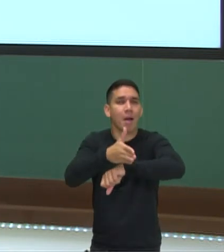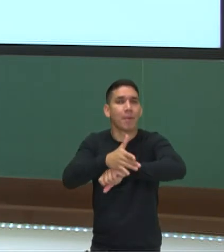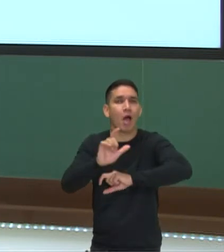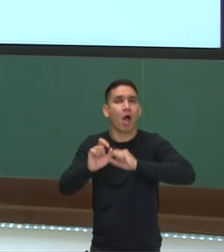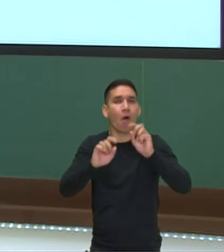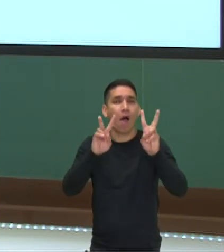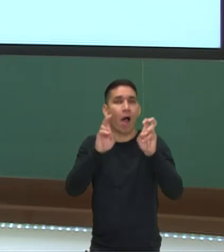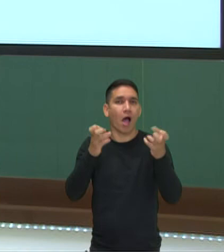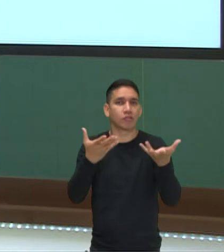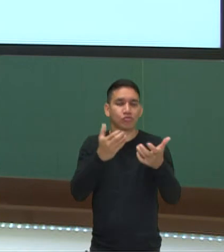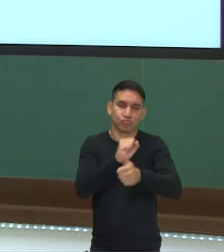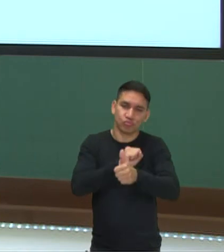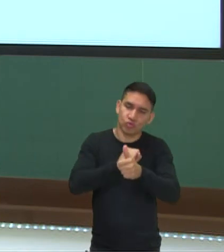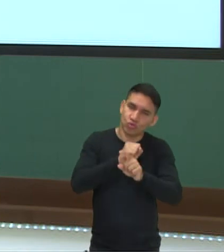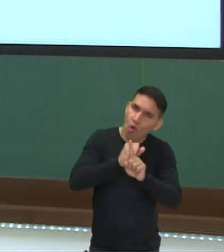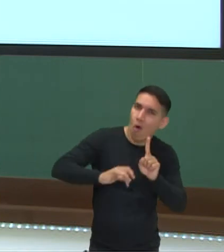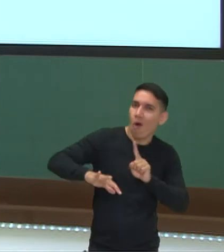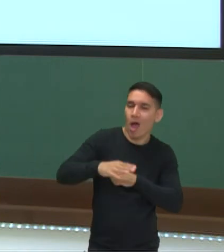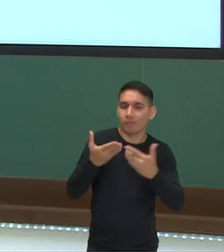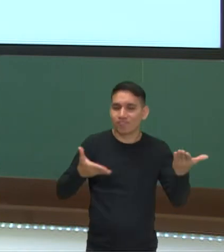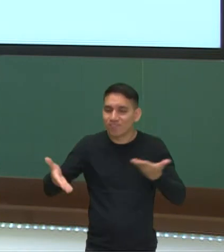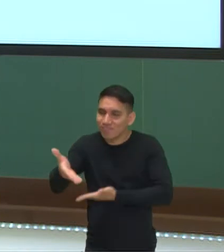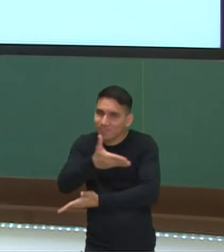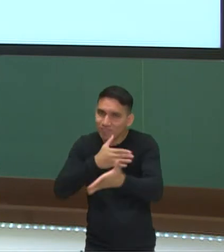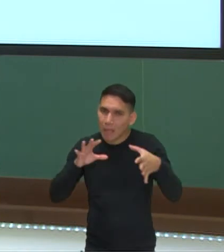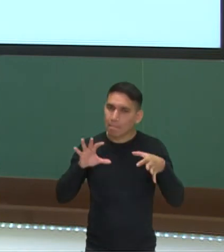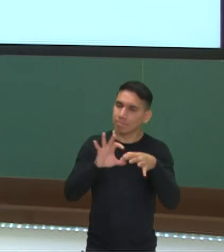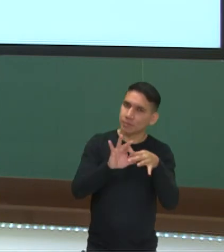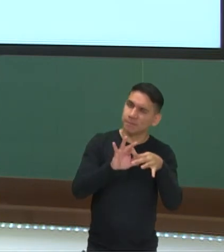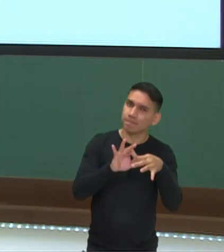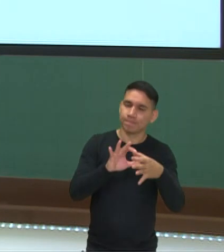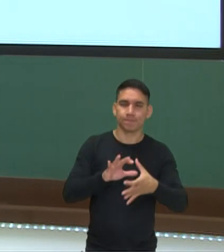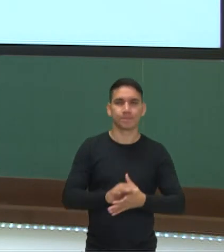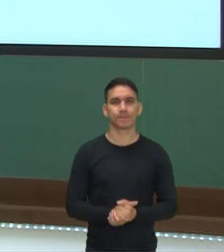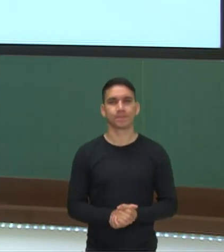campanha social. Por exemplo, você estar engajado.